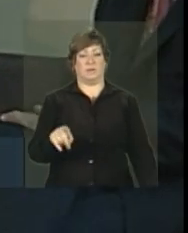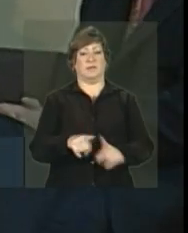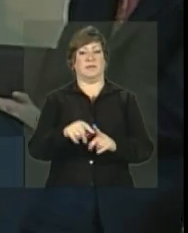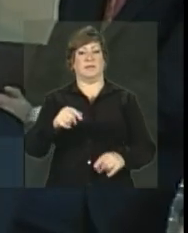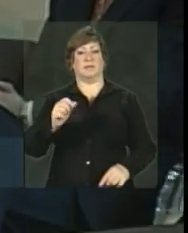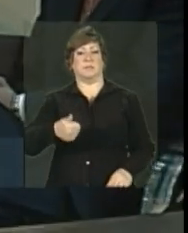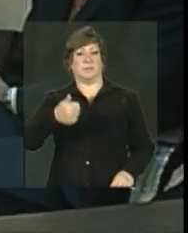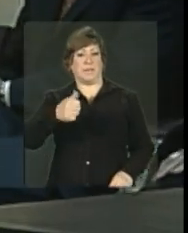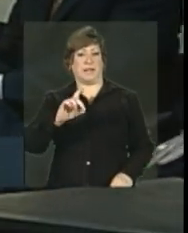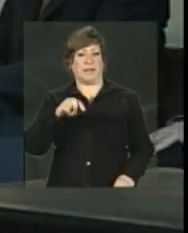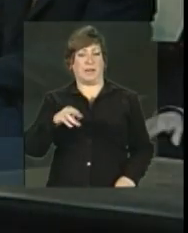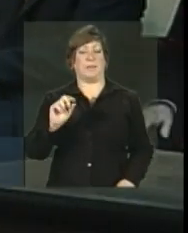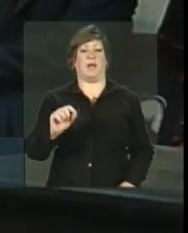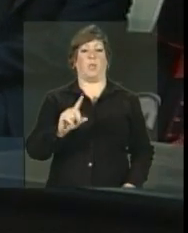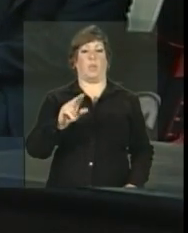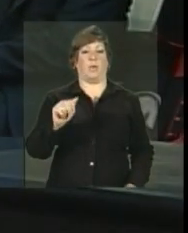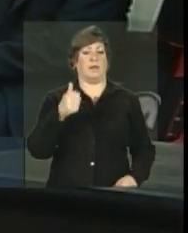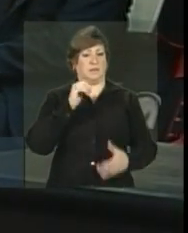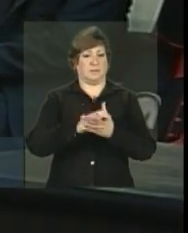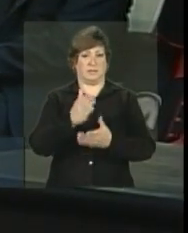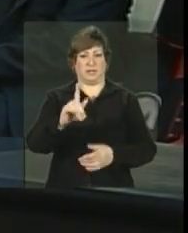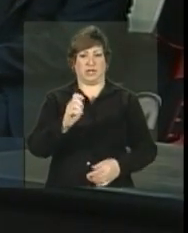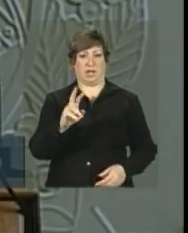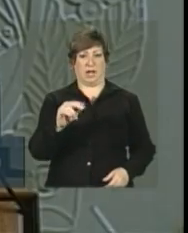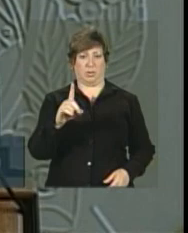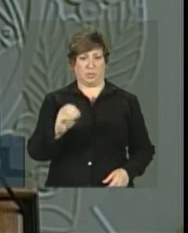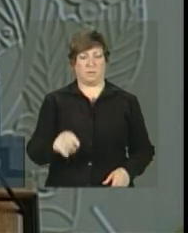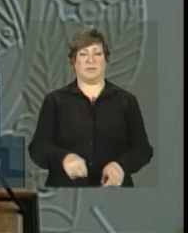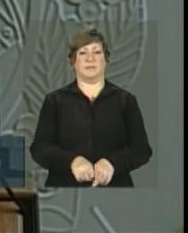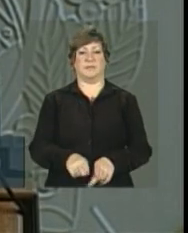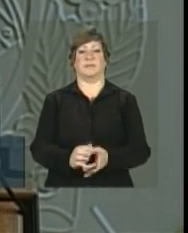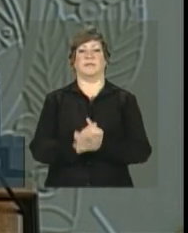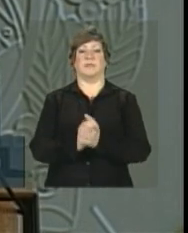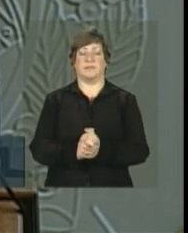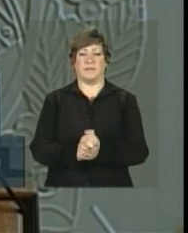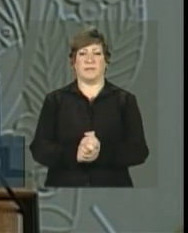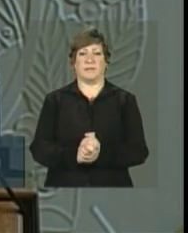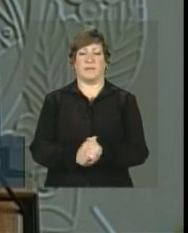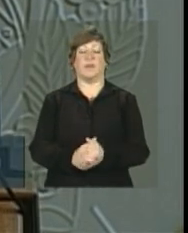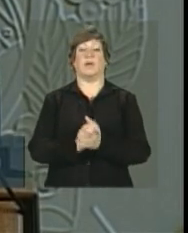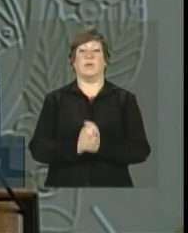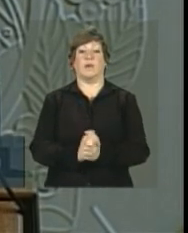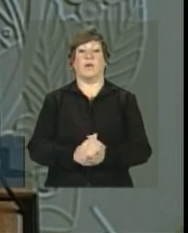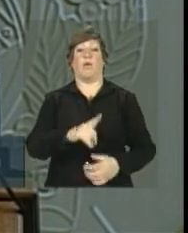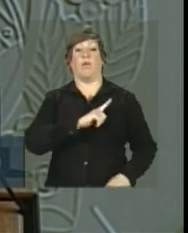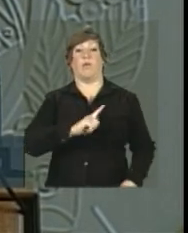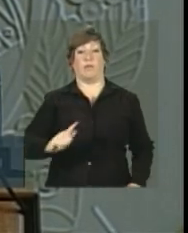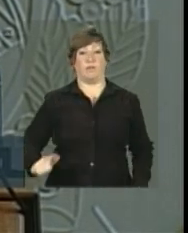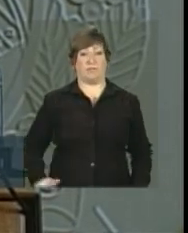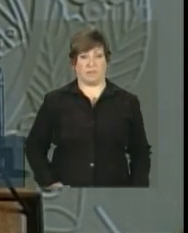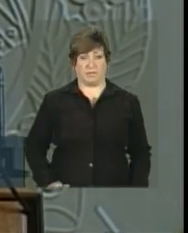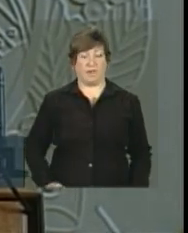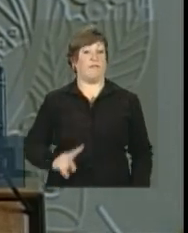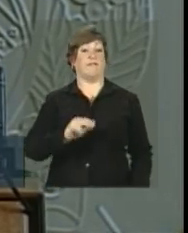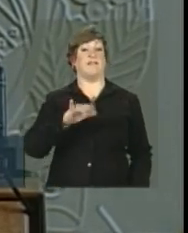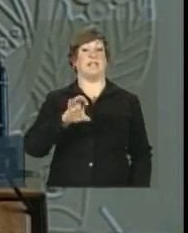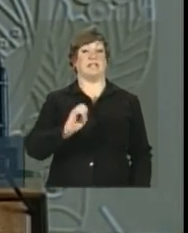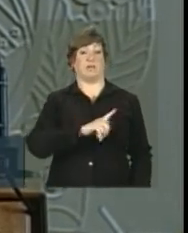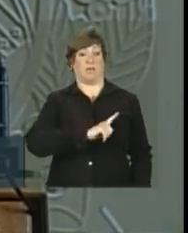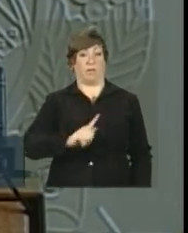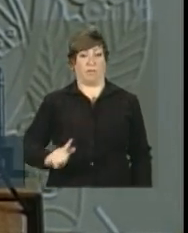primeira-dama Lua Alckmin, cumprimentar o governador, o